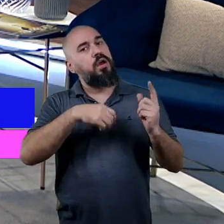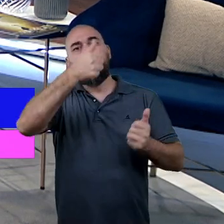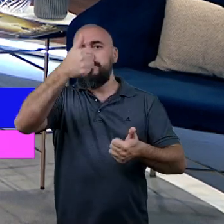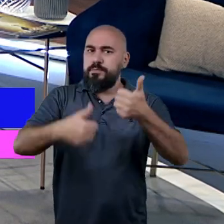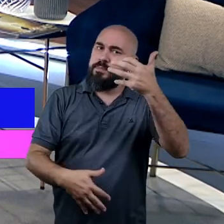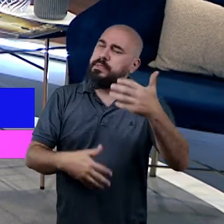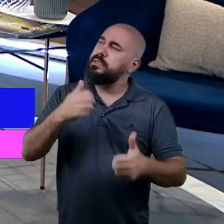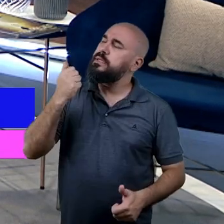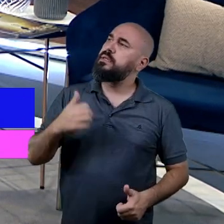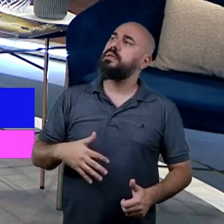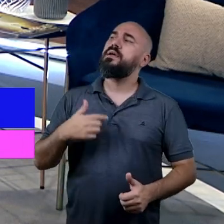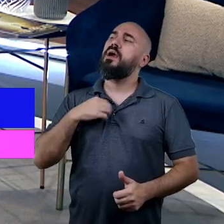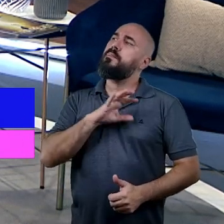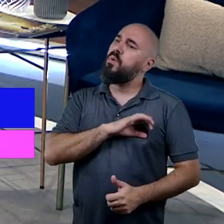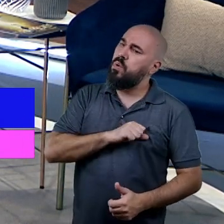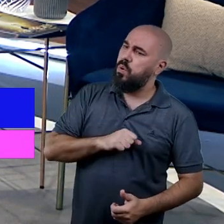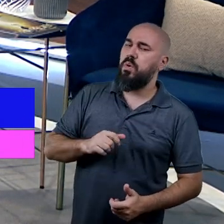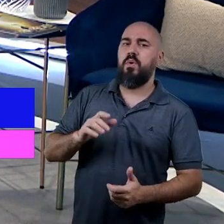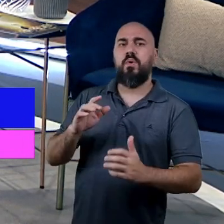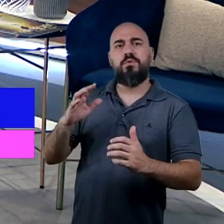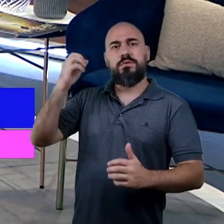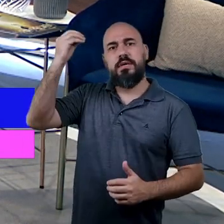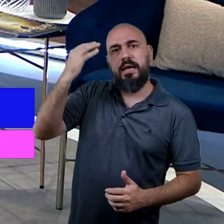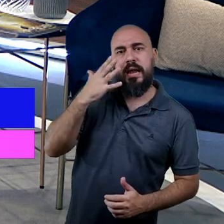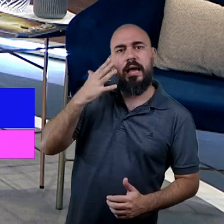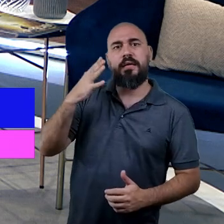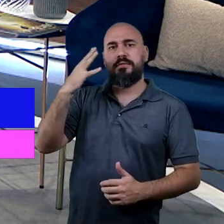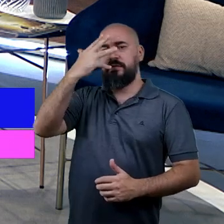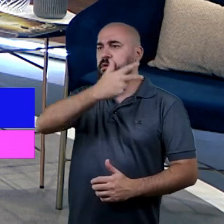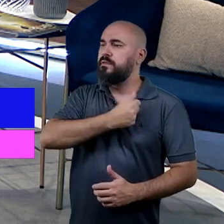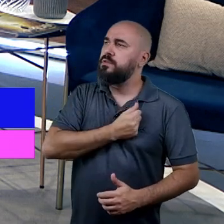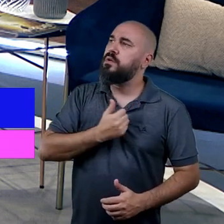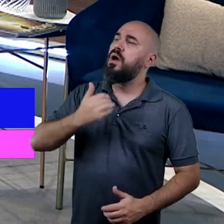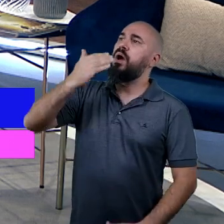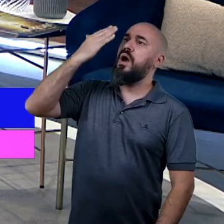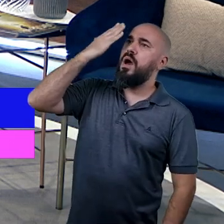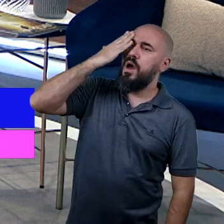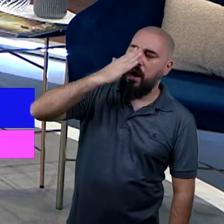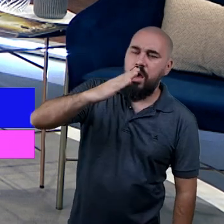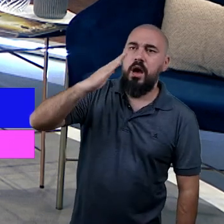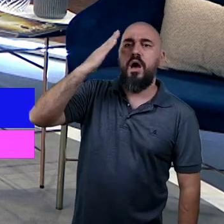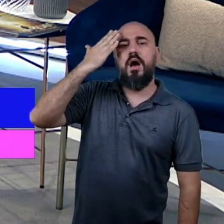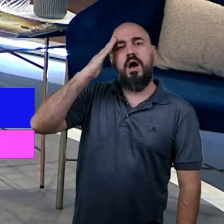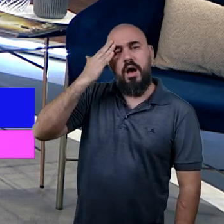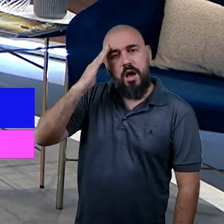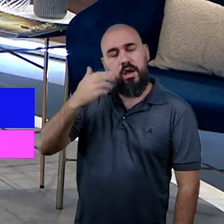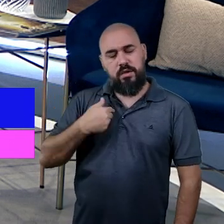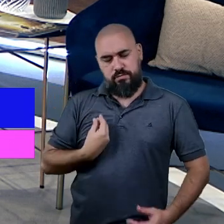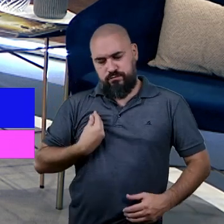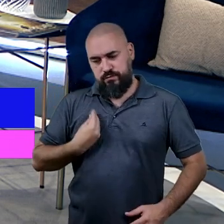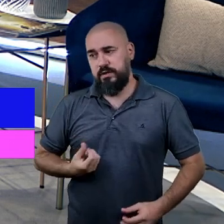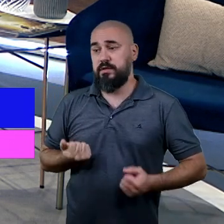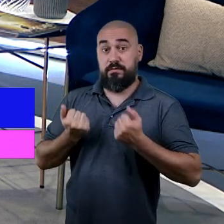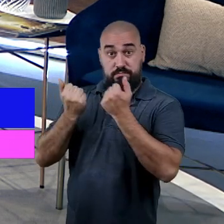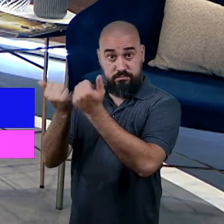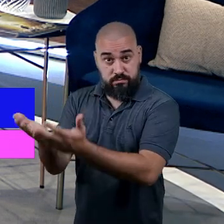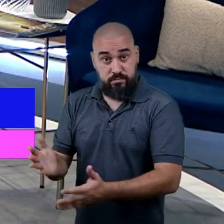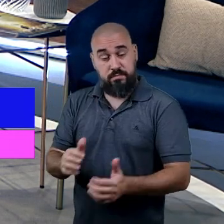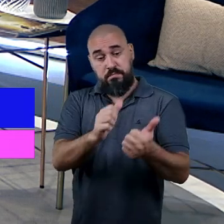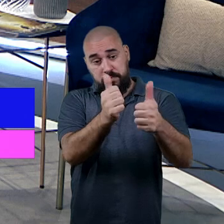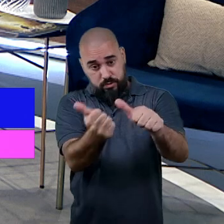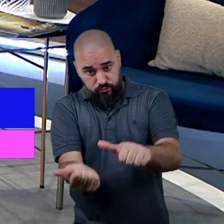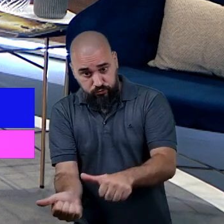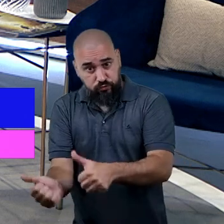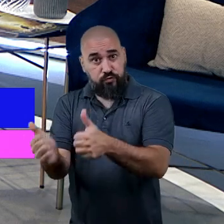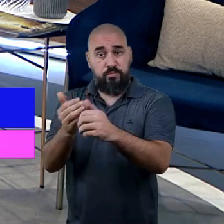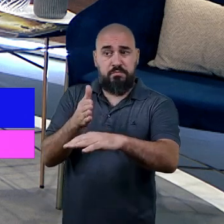do Calvário, eu entendo o seu amor, eu entendo a sua redenção, eu entendo a palavra de Deus, eu me entrego, eu sou batizado, eu frequento a igreja,